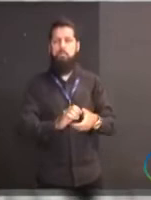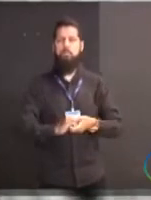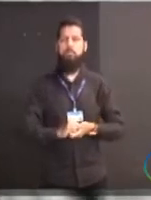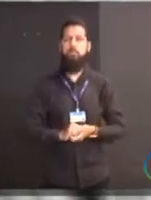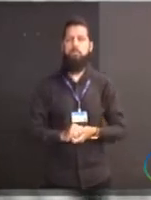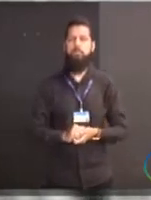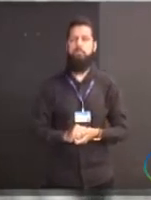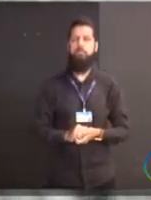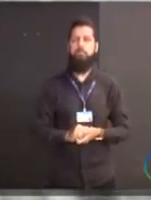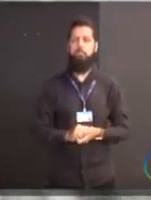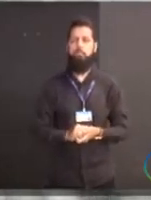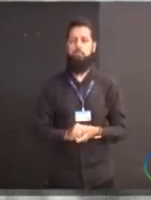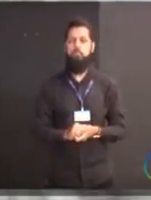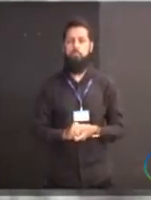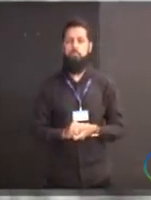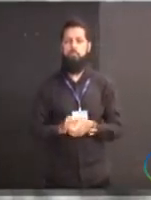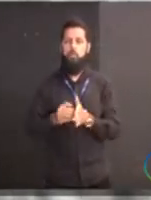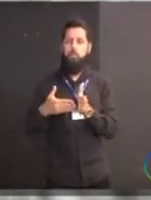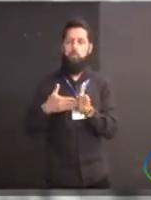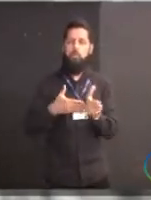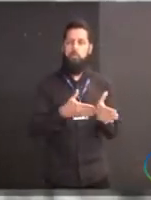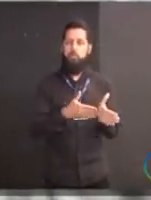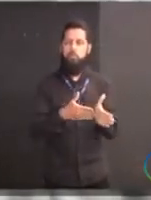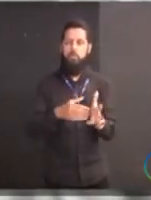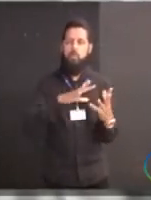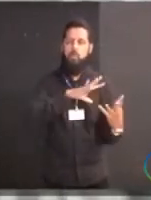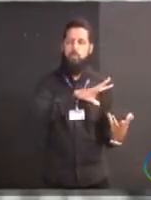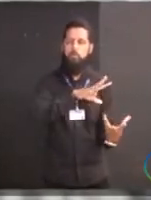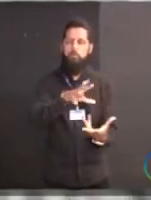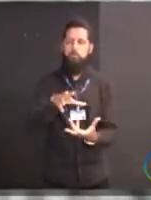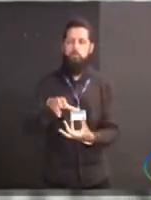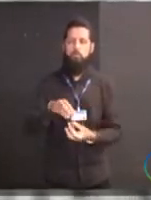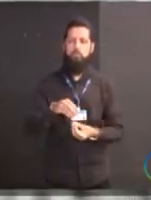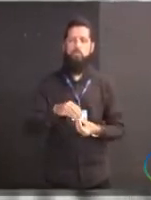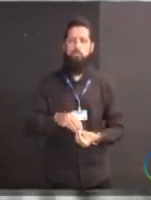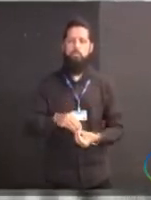de direção dos movimentos humanos. Mas